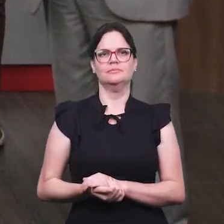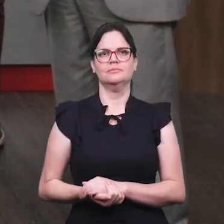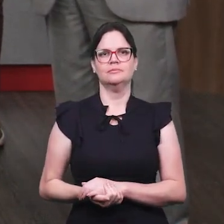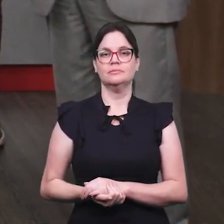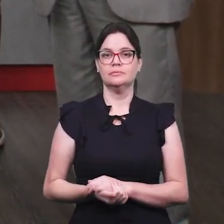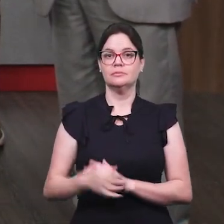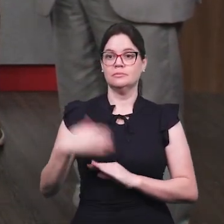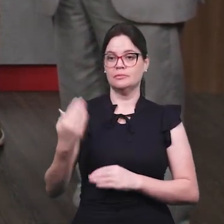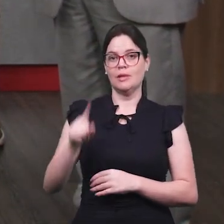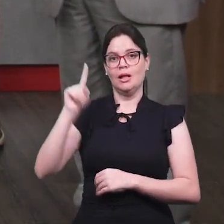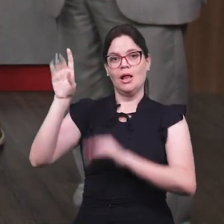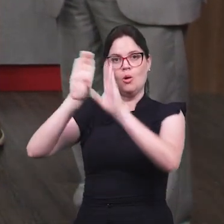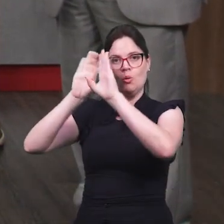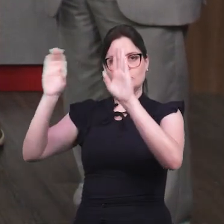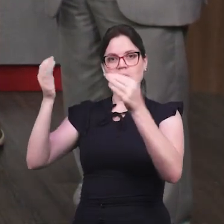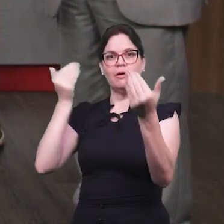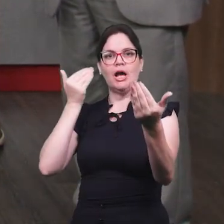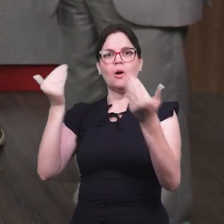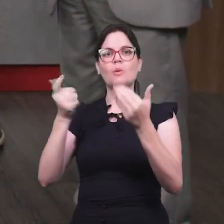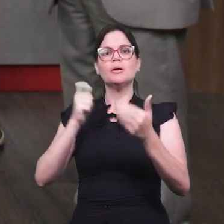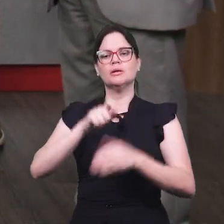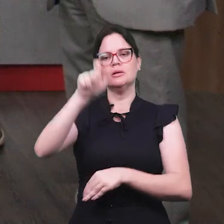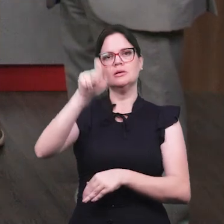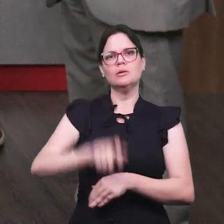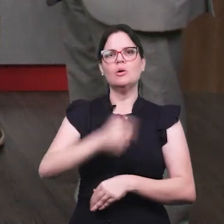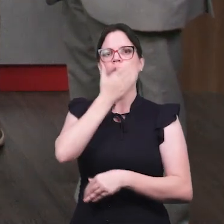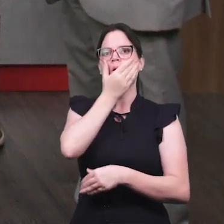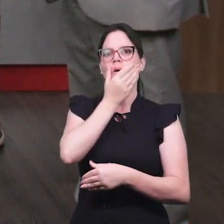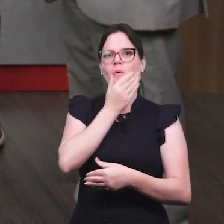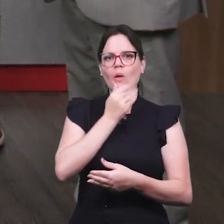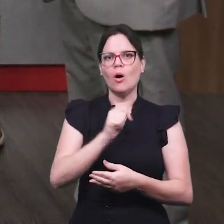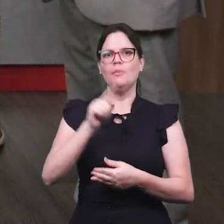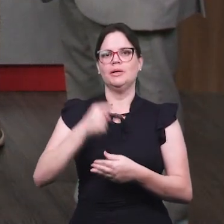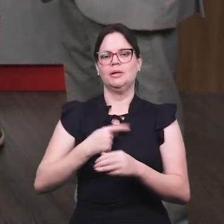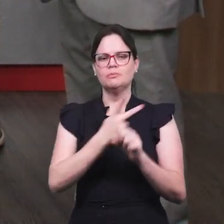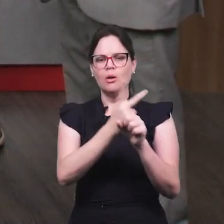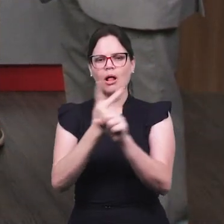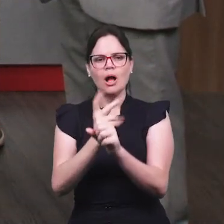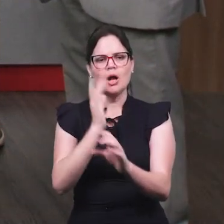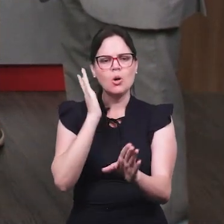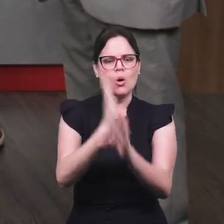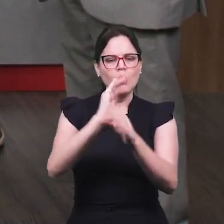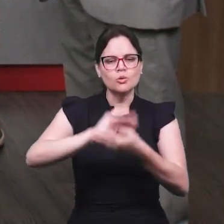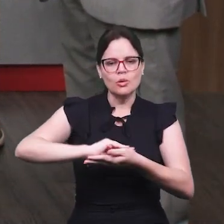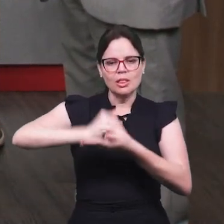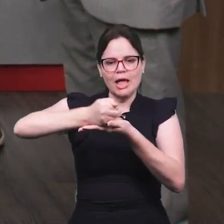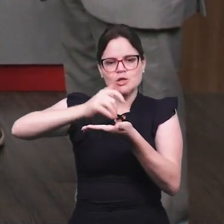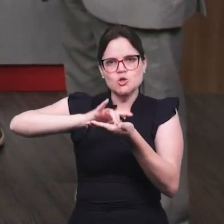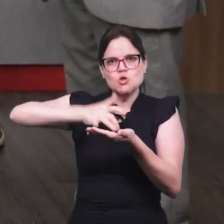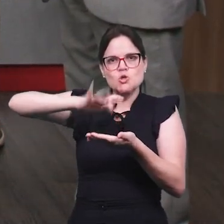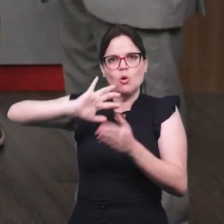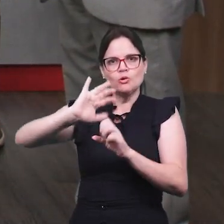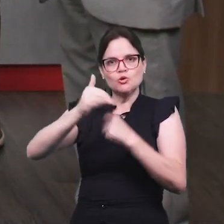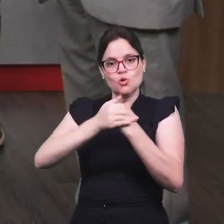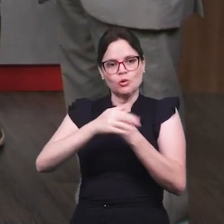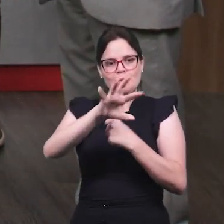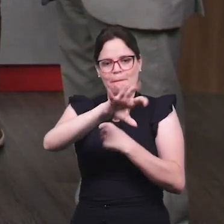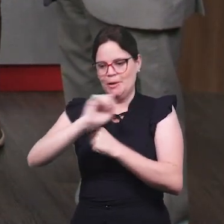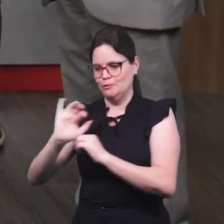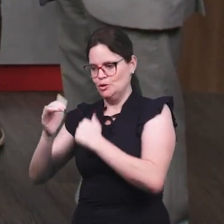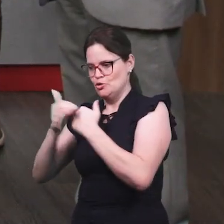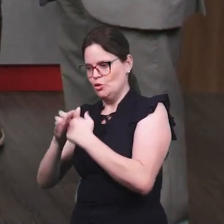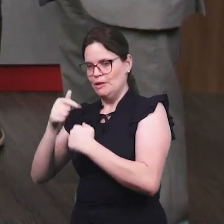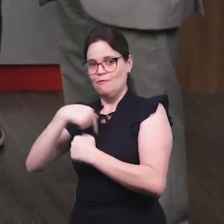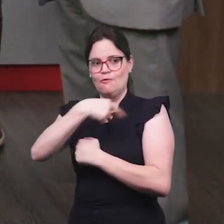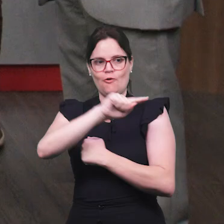Mateus capítulo 13, verso 44. Também o reino dos céus é semelhante a um tesouro escondido num campo,